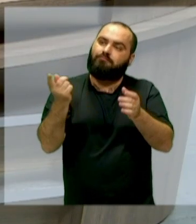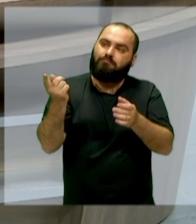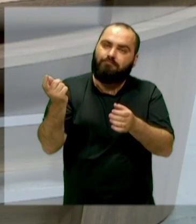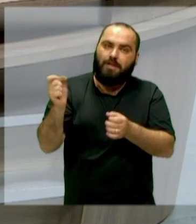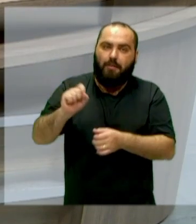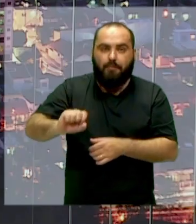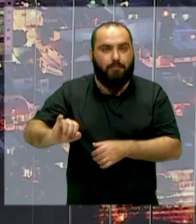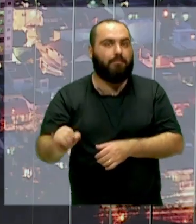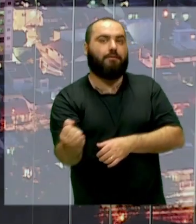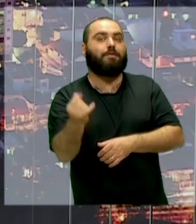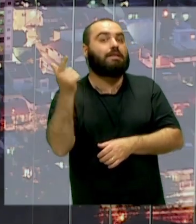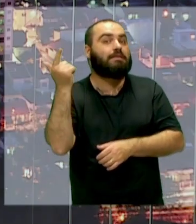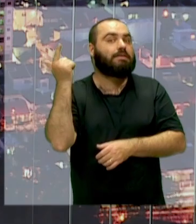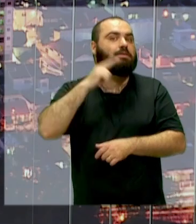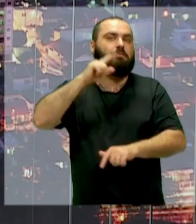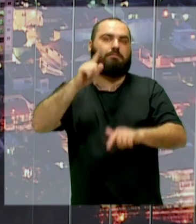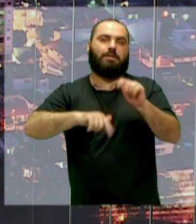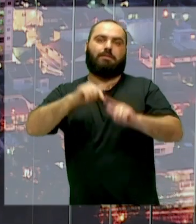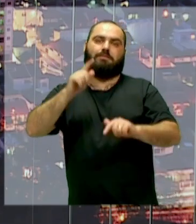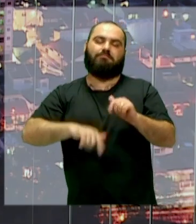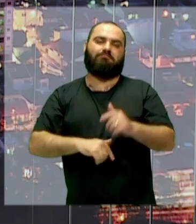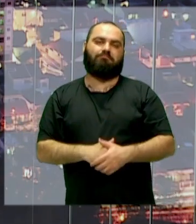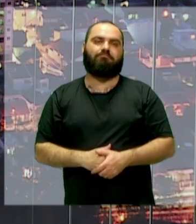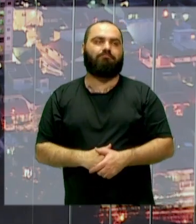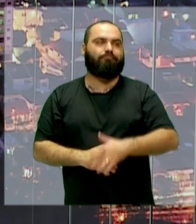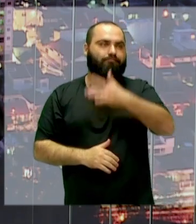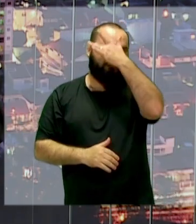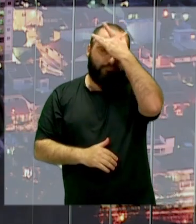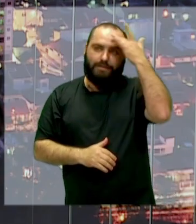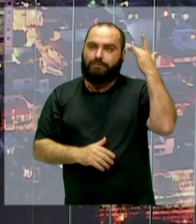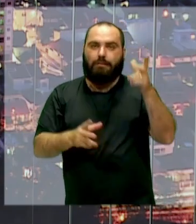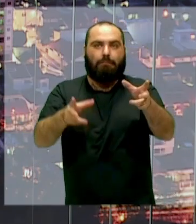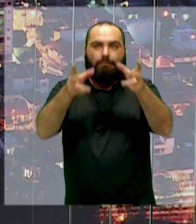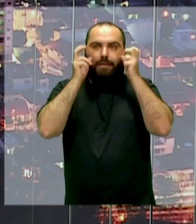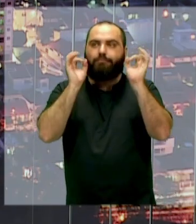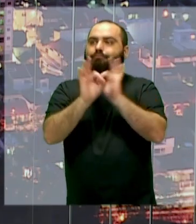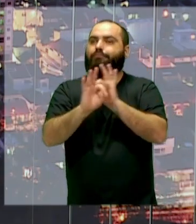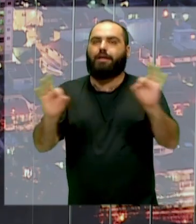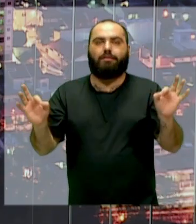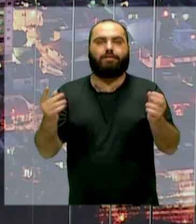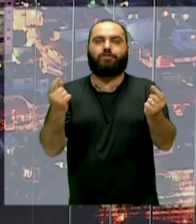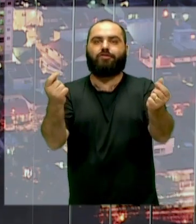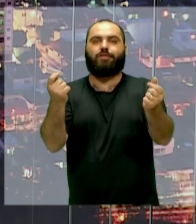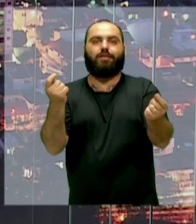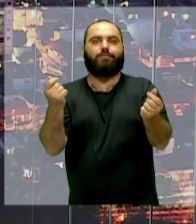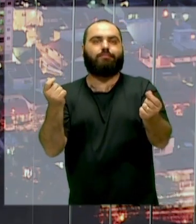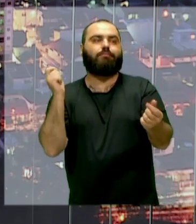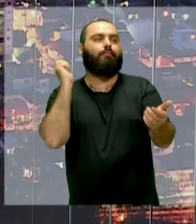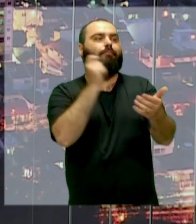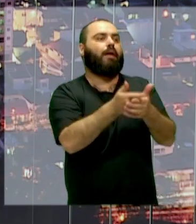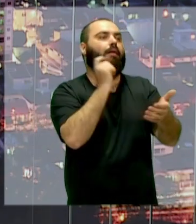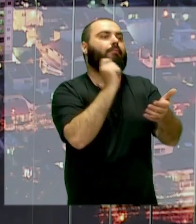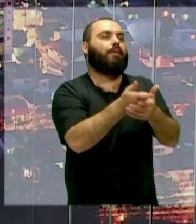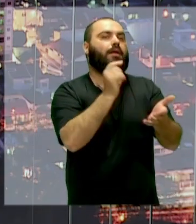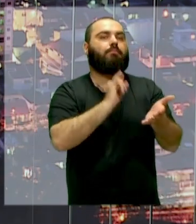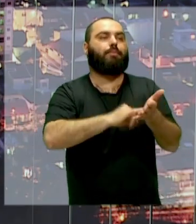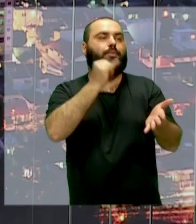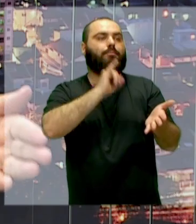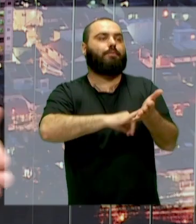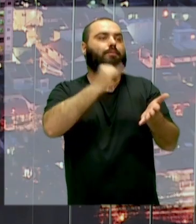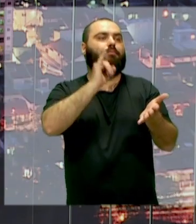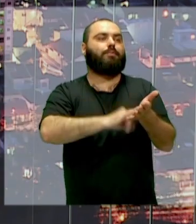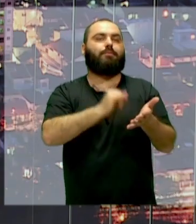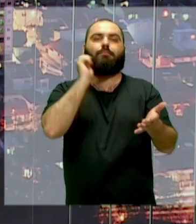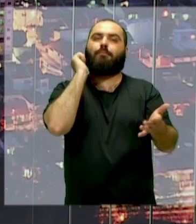material é e é isso que as pessoas não não percebem que é o dinheiro dela que tá indo ali ela poderia o dinheiro que ela paga de impostos